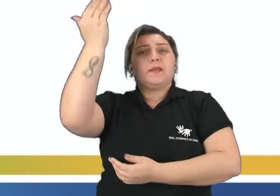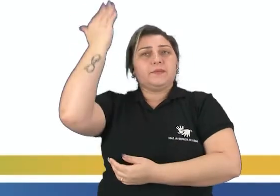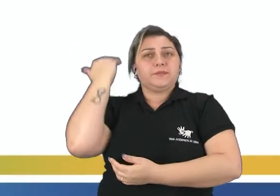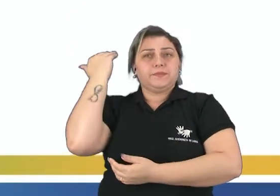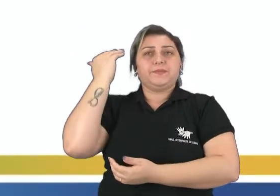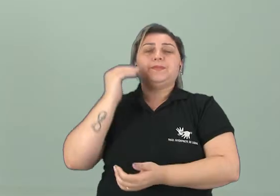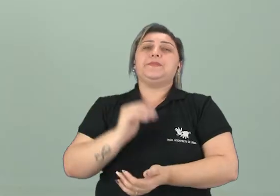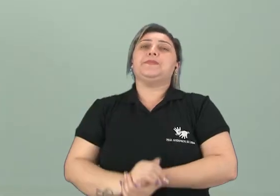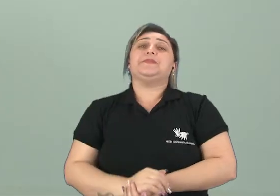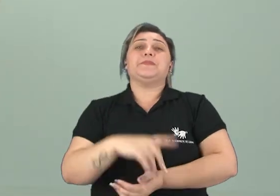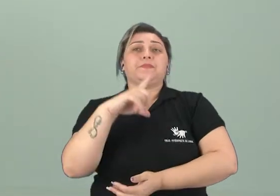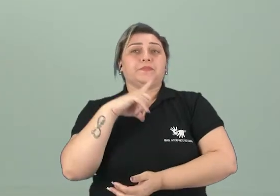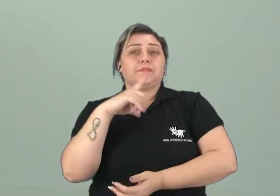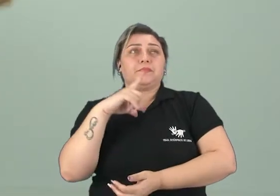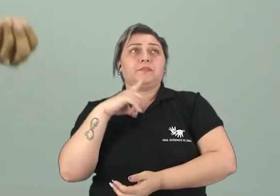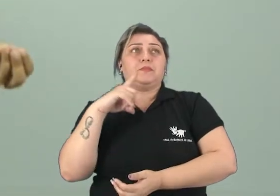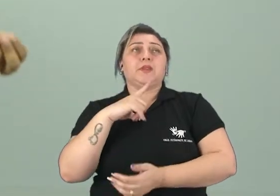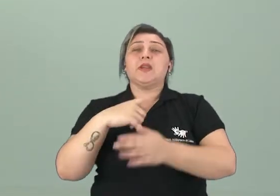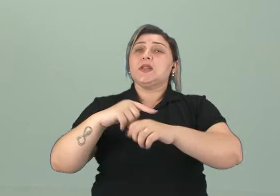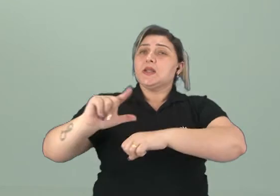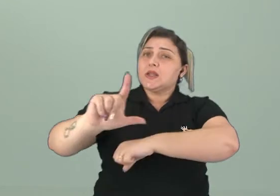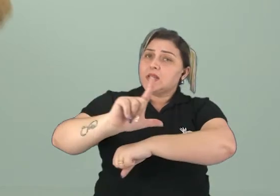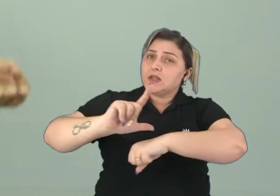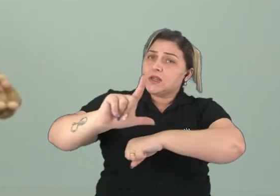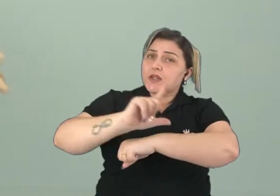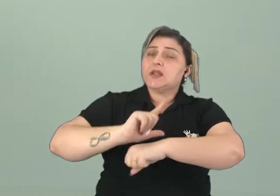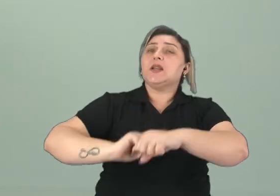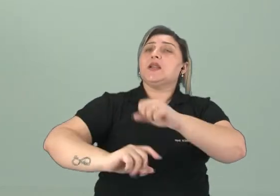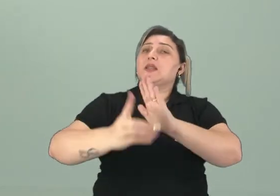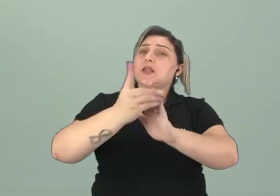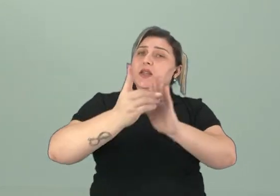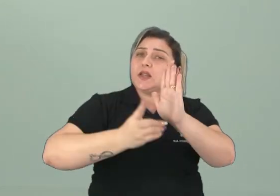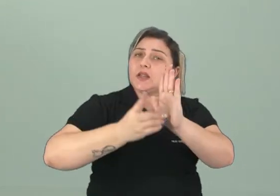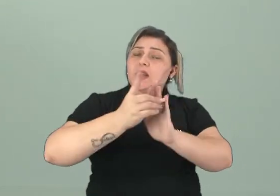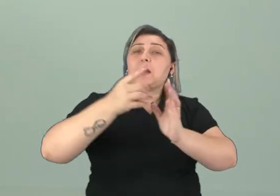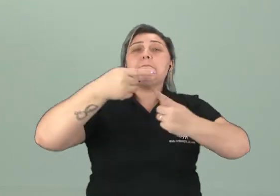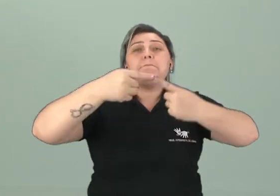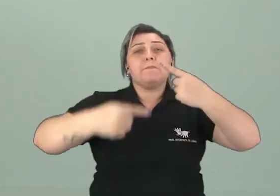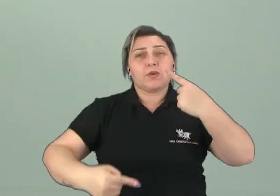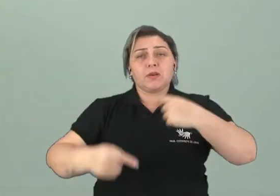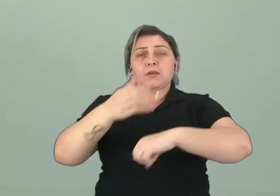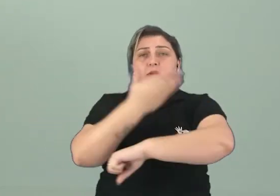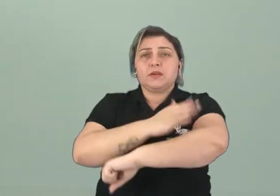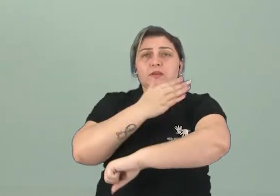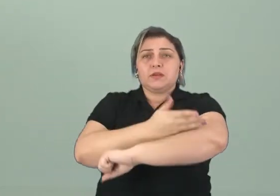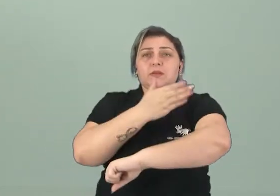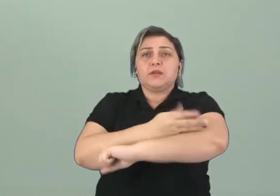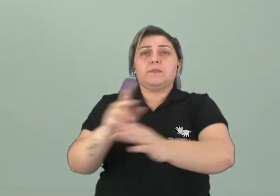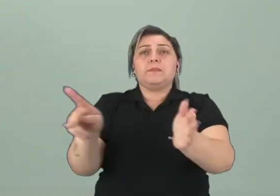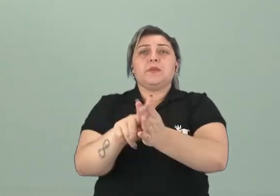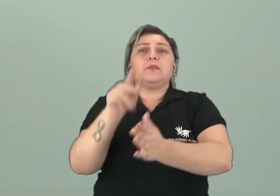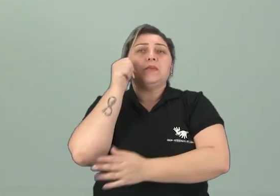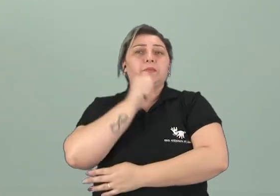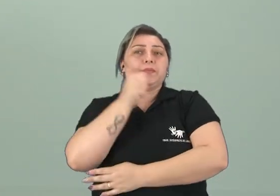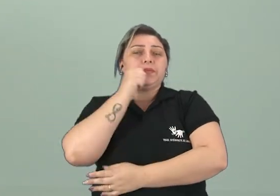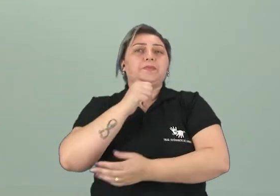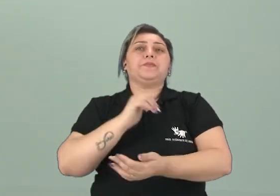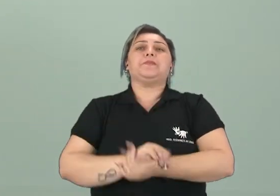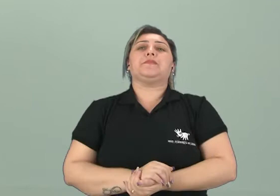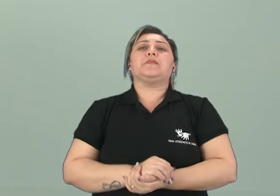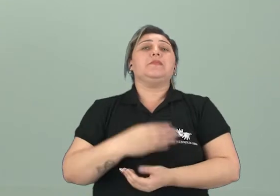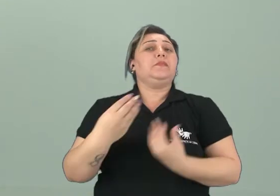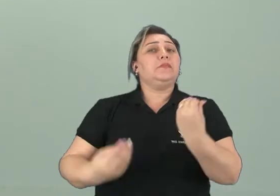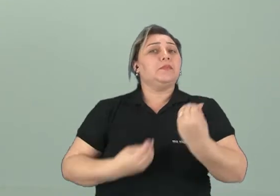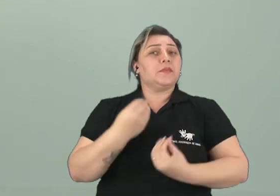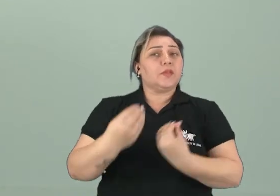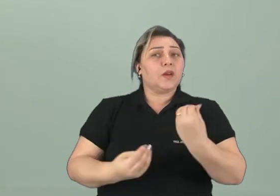nós tínhamos até legislações, decretos, que eles proibiam a prática esportiva por mulheres, né? E como que